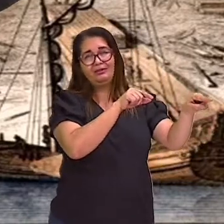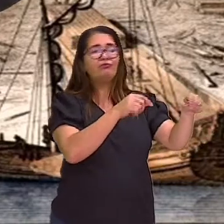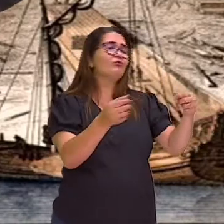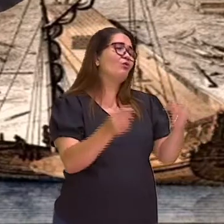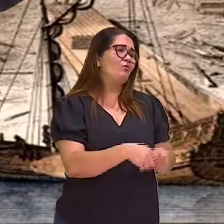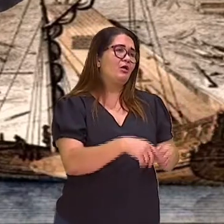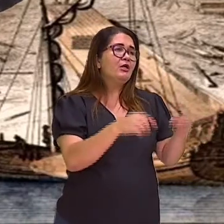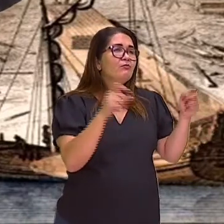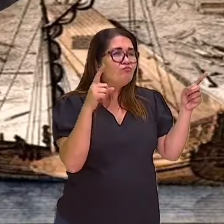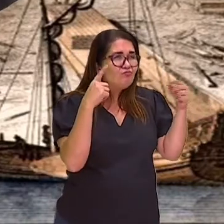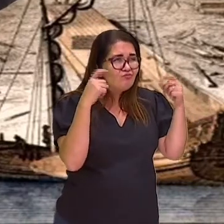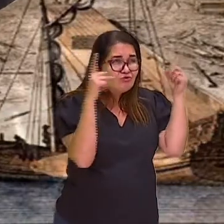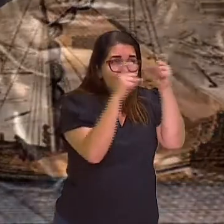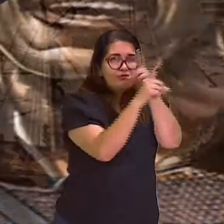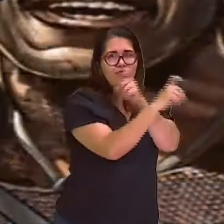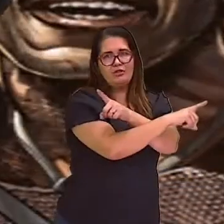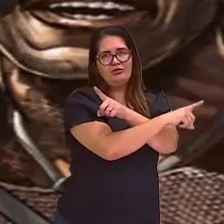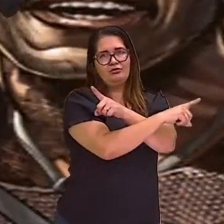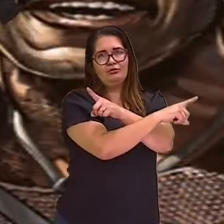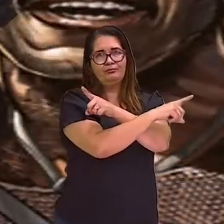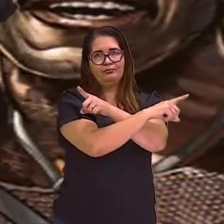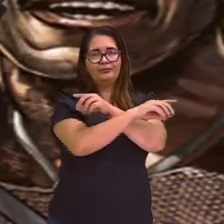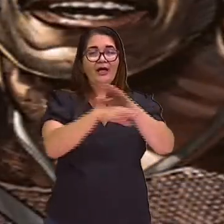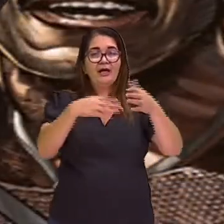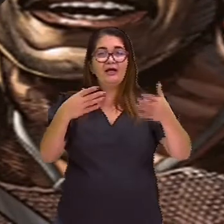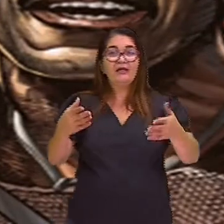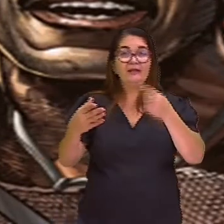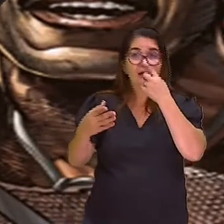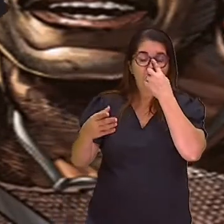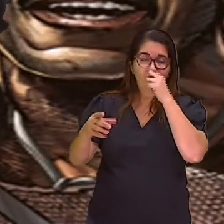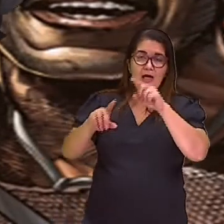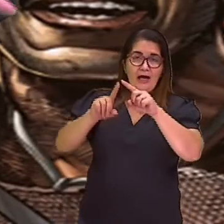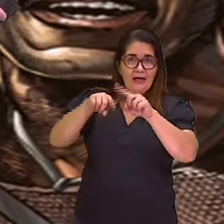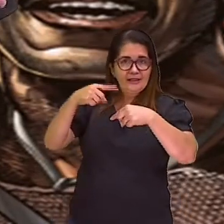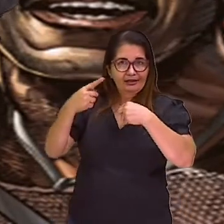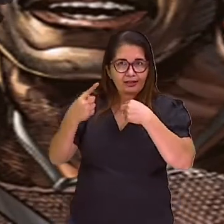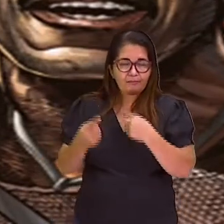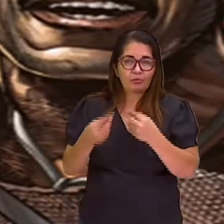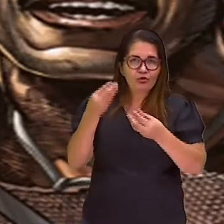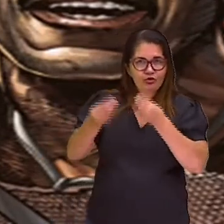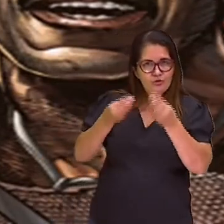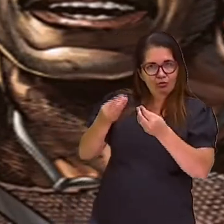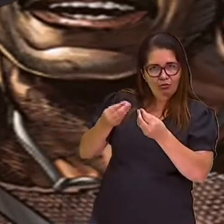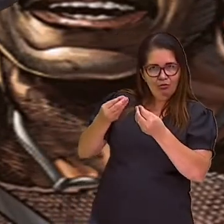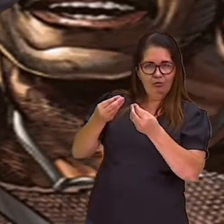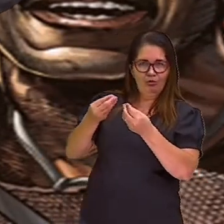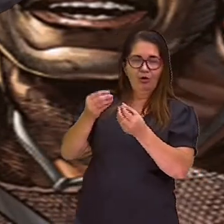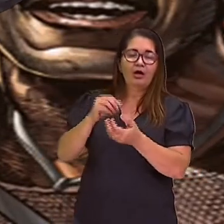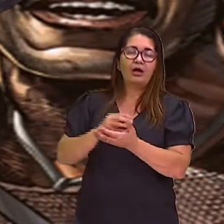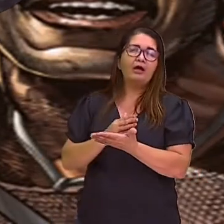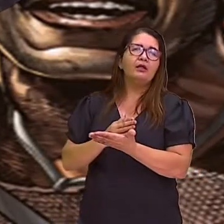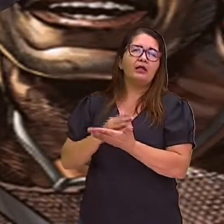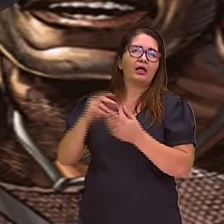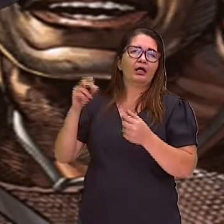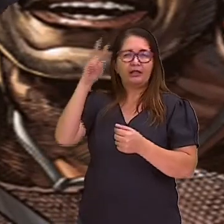restauração de Portugal ocorreu quando Portugal readquiriu sua independência do